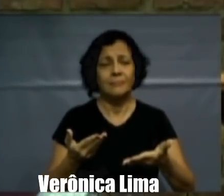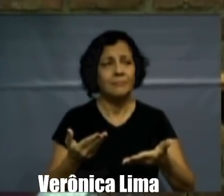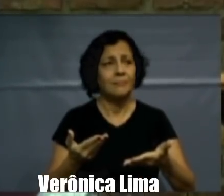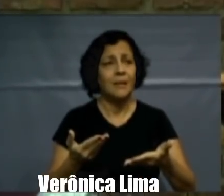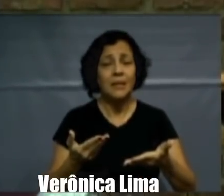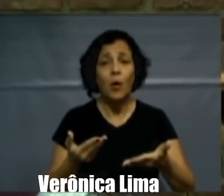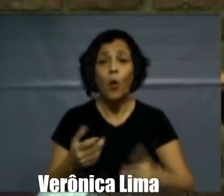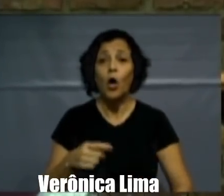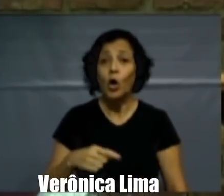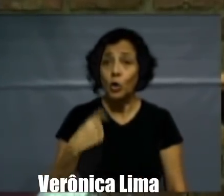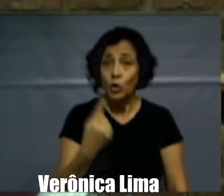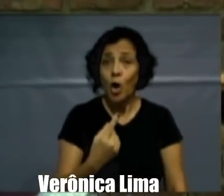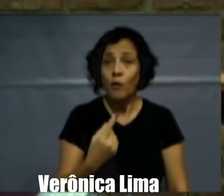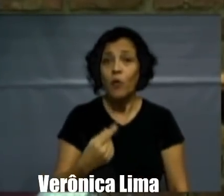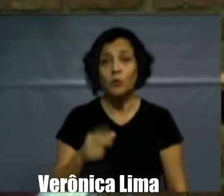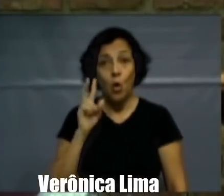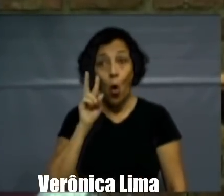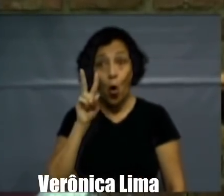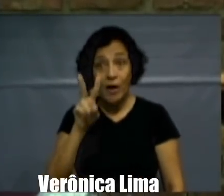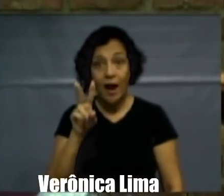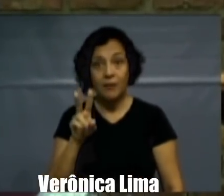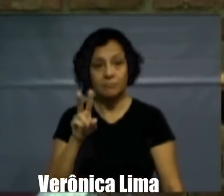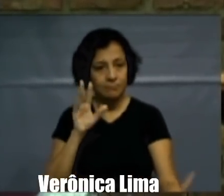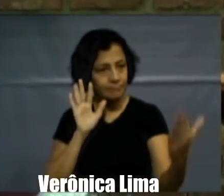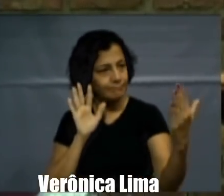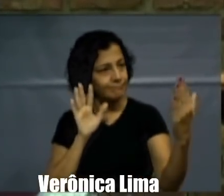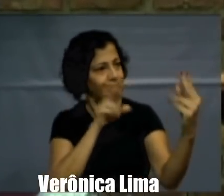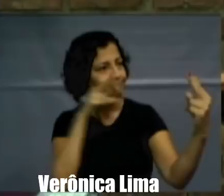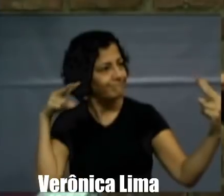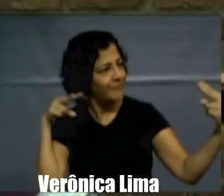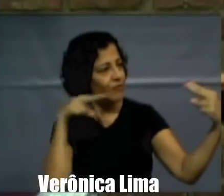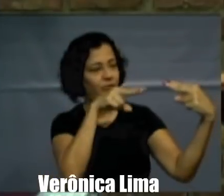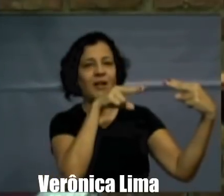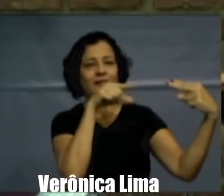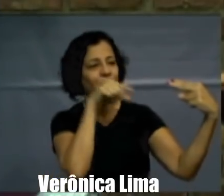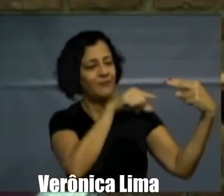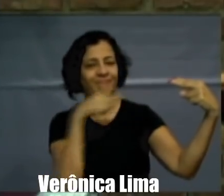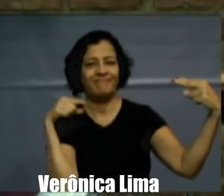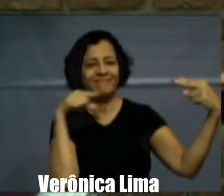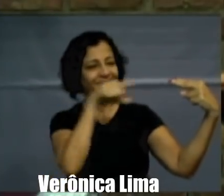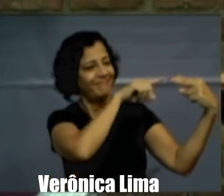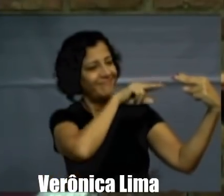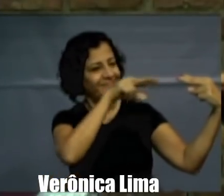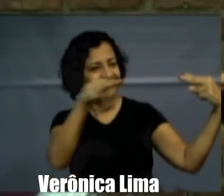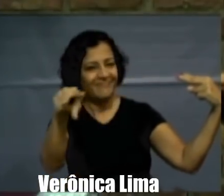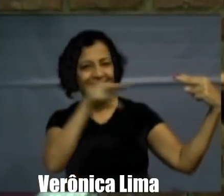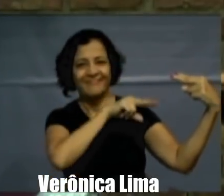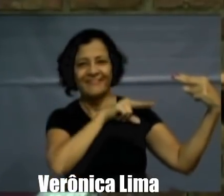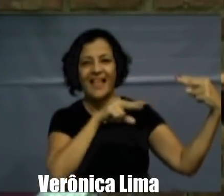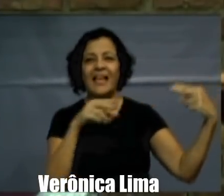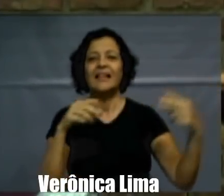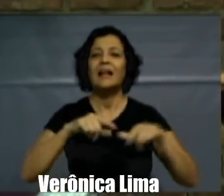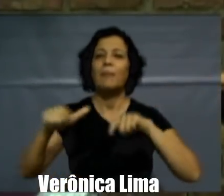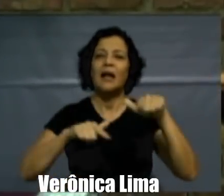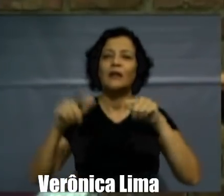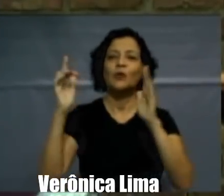olhar o trabalhadores de Jesus de trás, mas todos dois estão vendo o trabalhadores de Jesus. Muita paz, meus